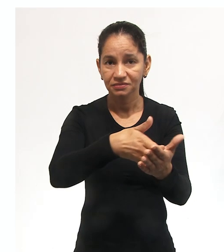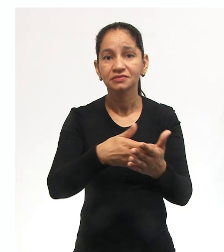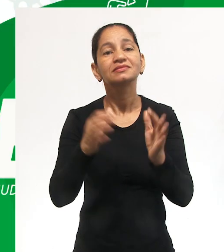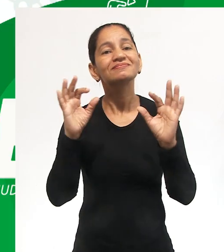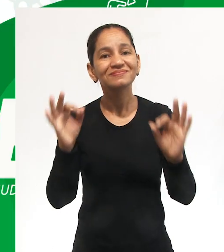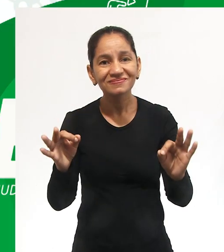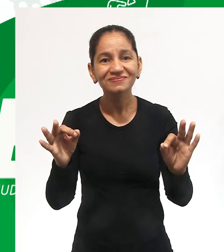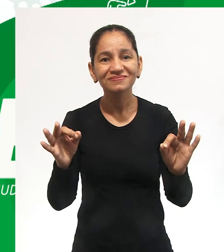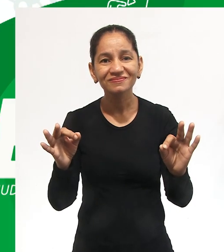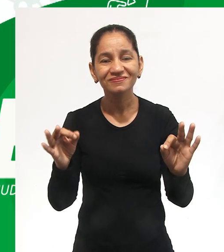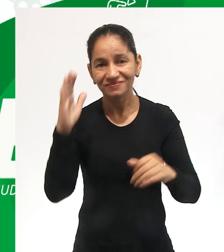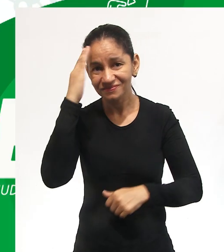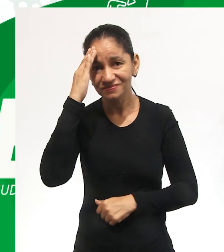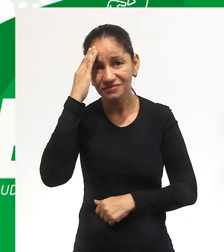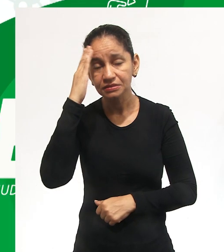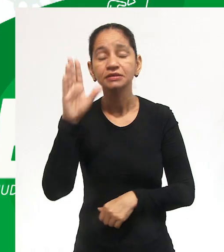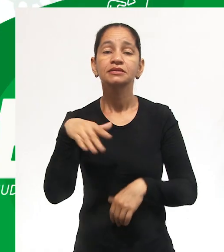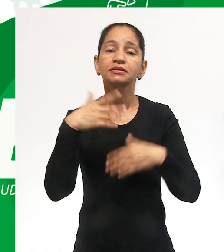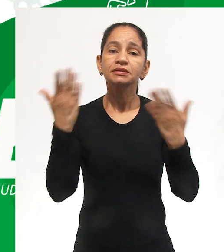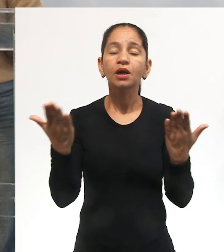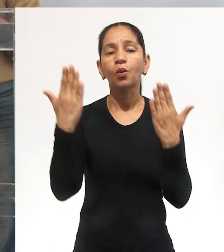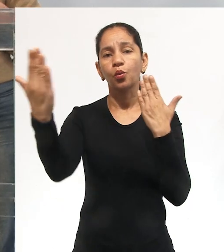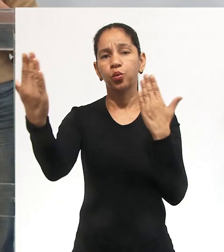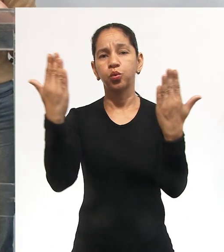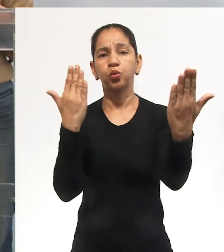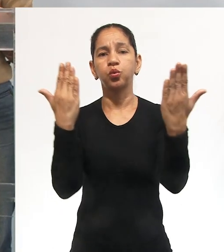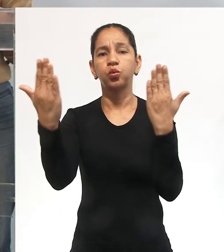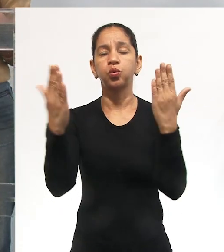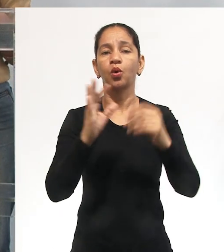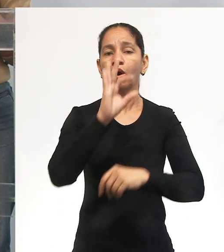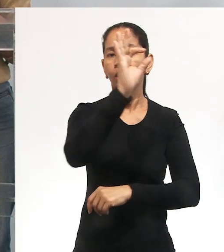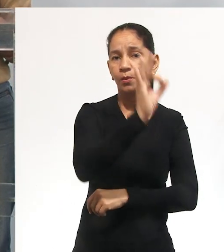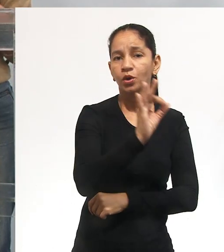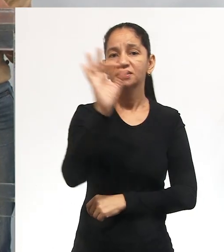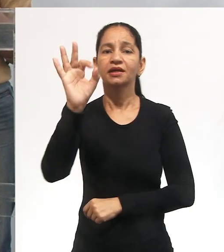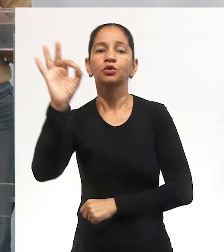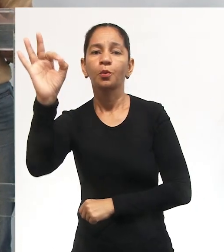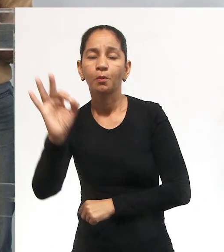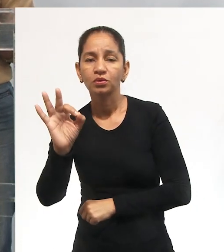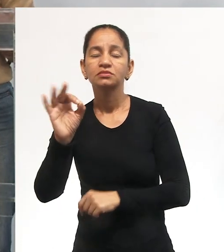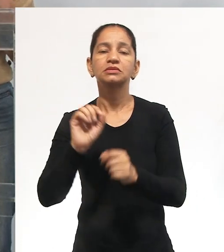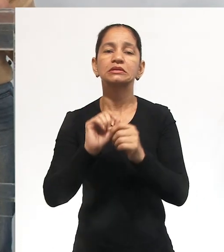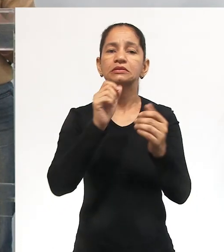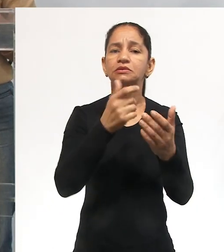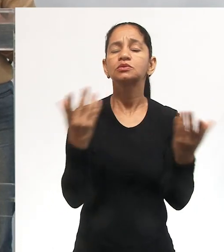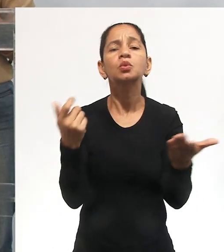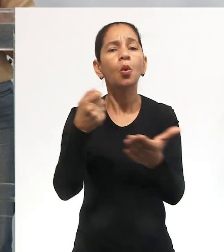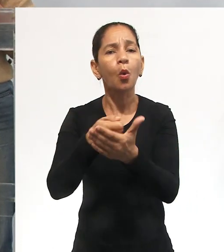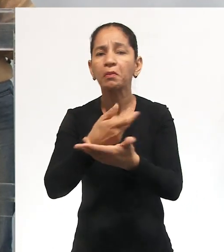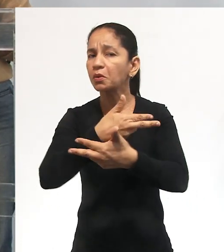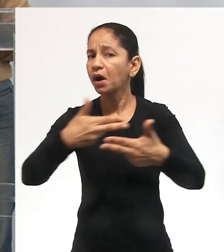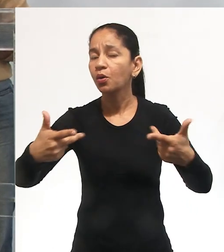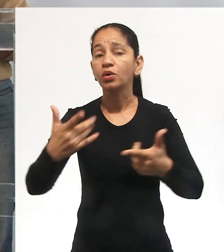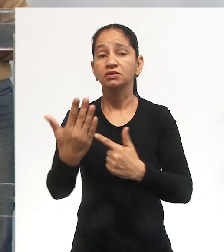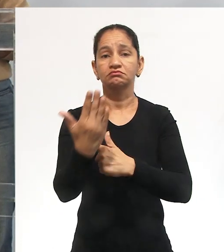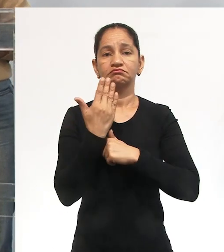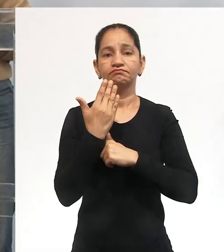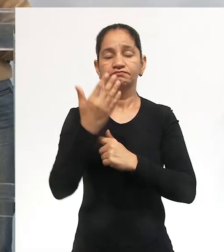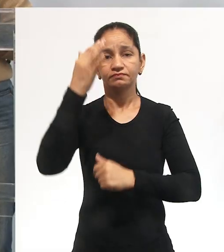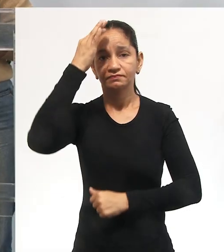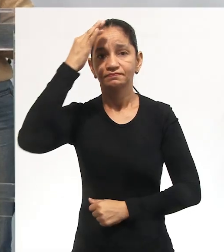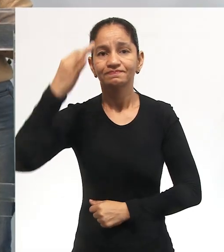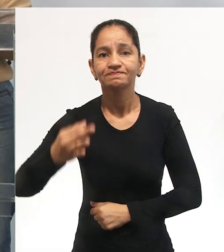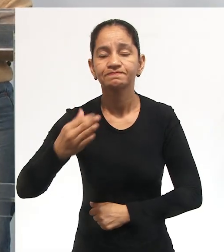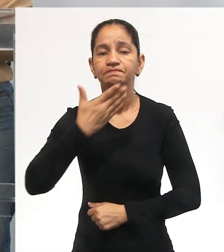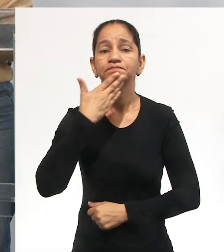vista. Então, quando a gente tem a comparação de taxas, né, equivalência de taxas dentro do regime composto, ela vai nos ajudar